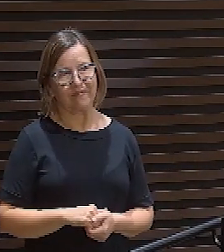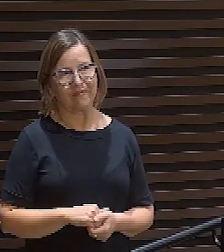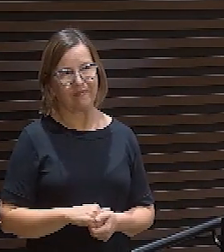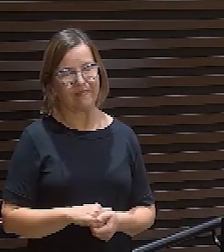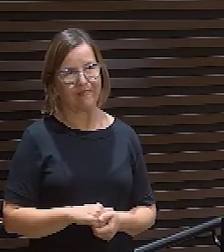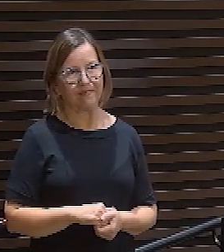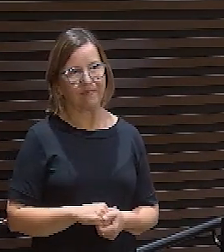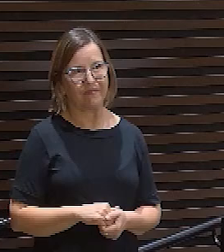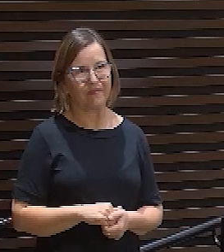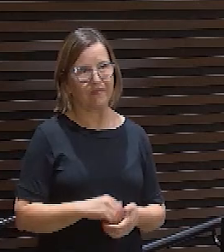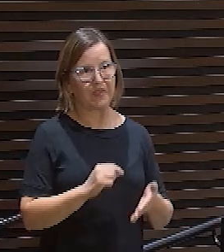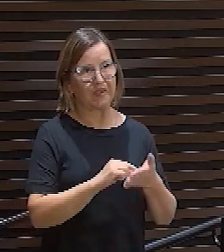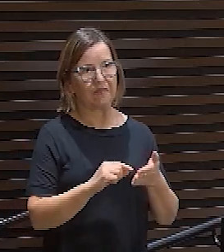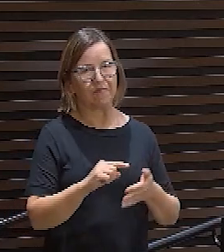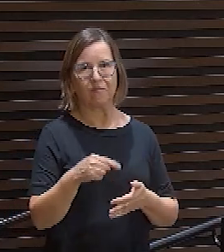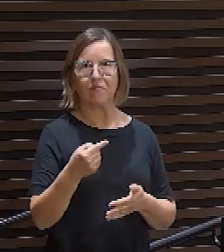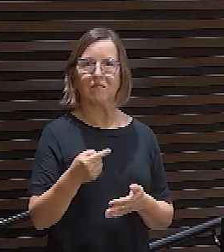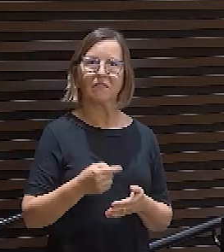Veja o versículo 20.